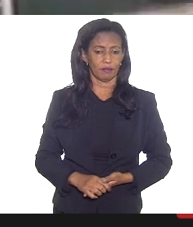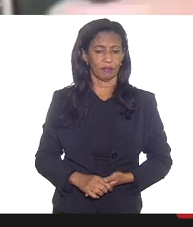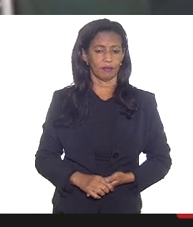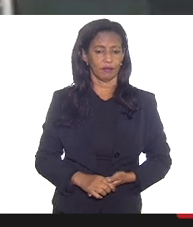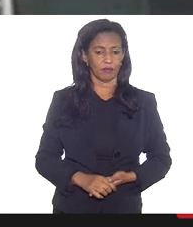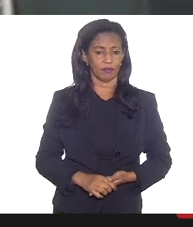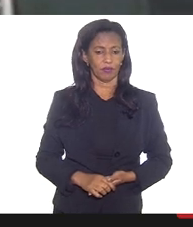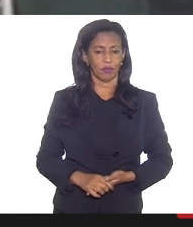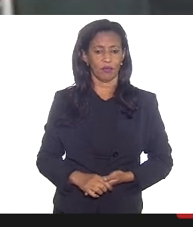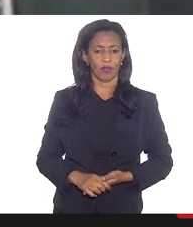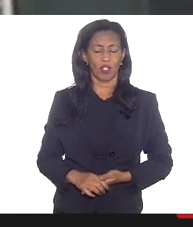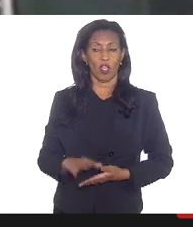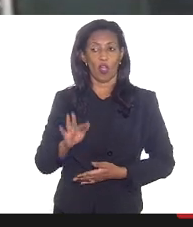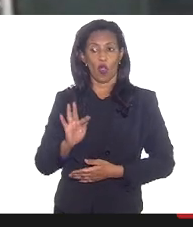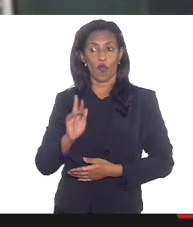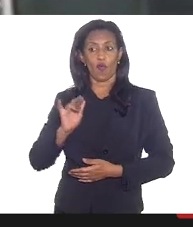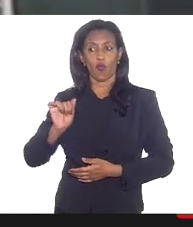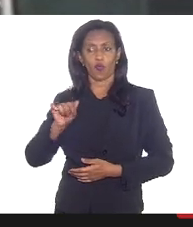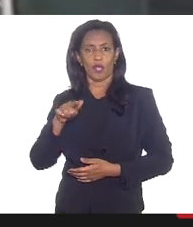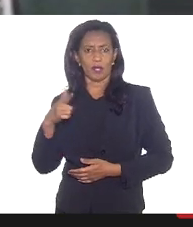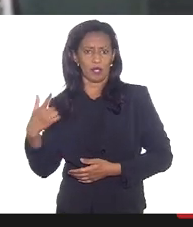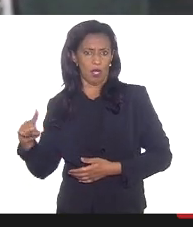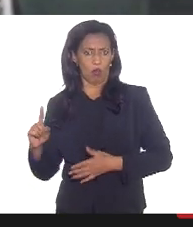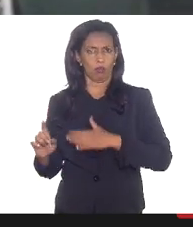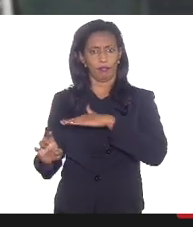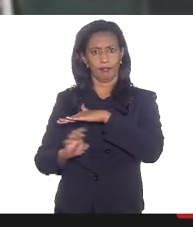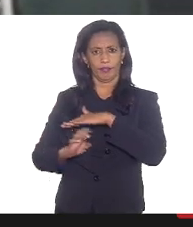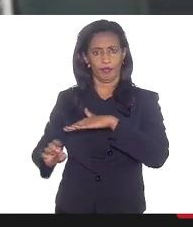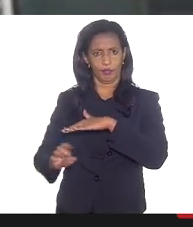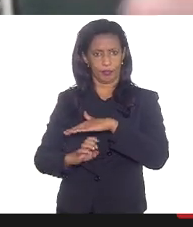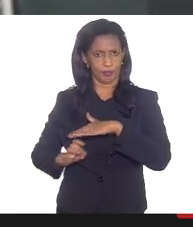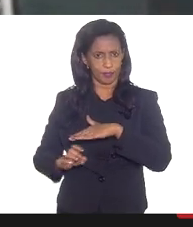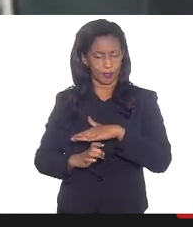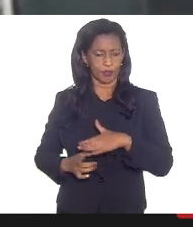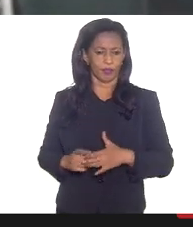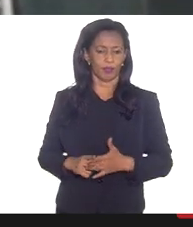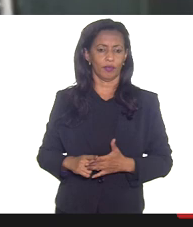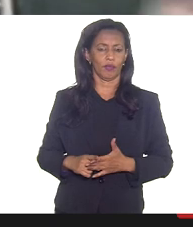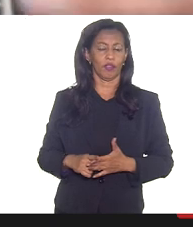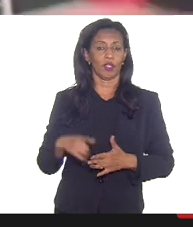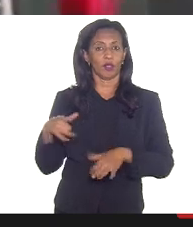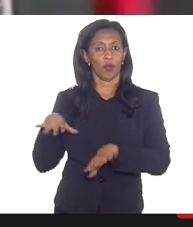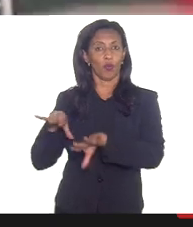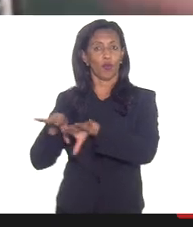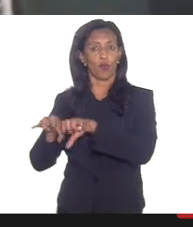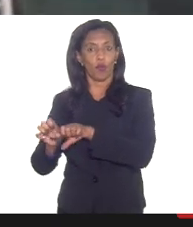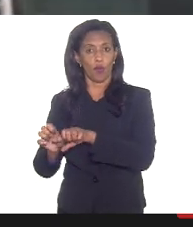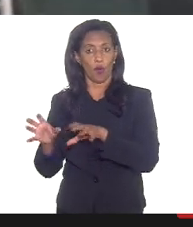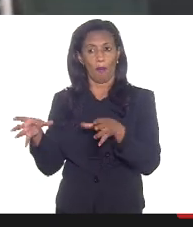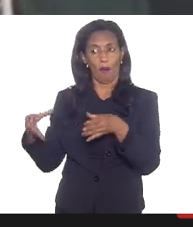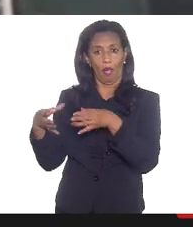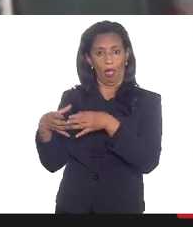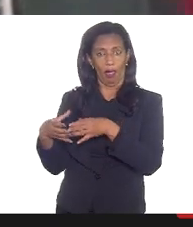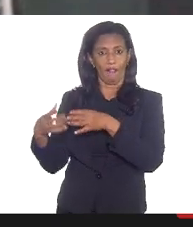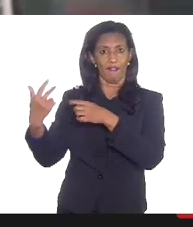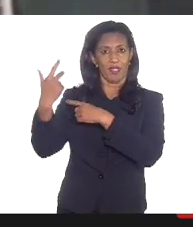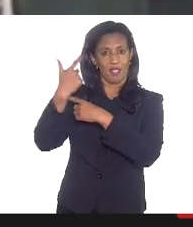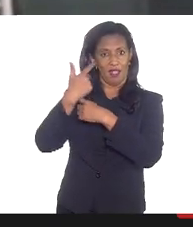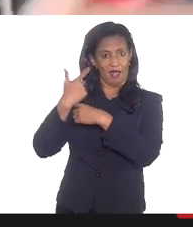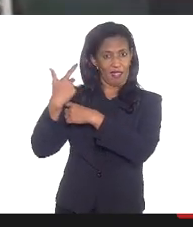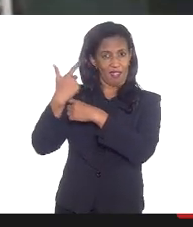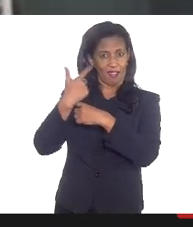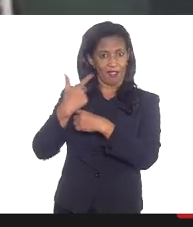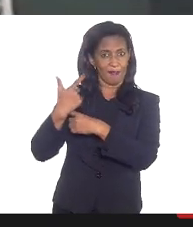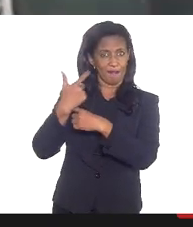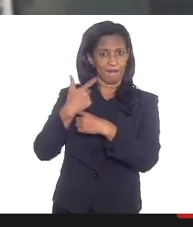de fundações empresariais que estão formando, que estão fazendo lives,